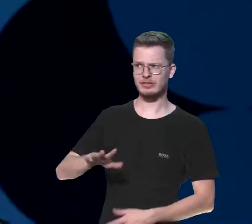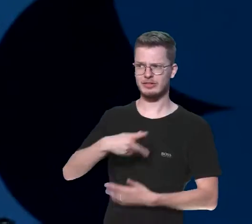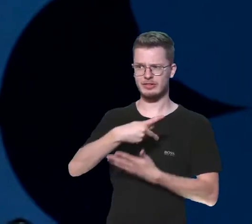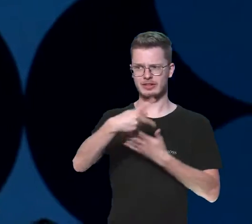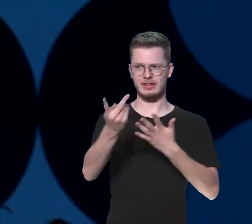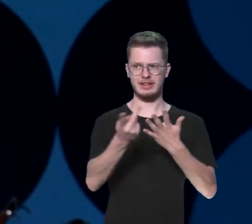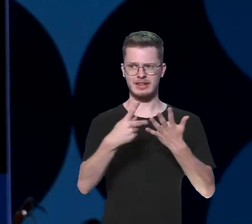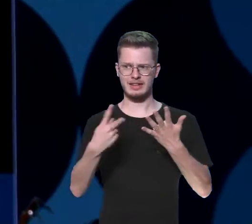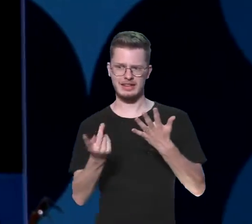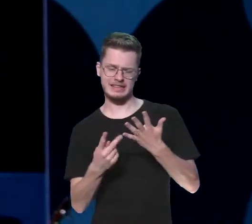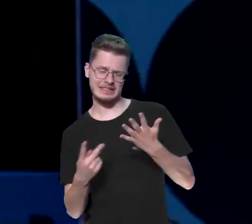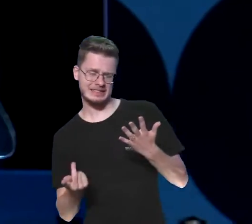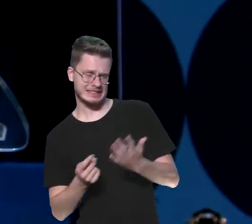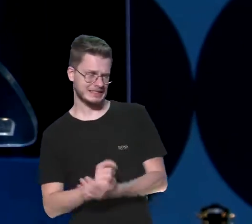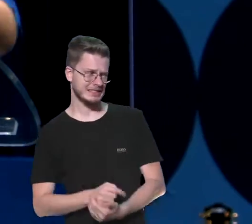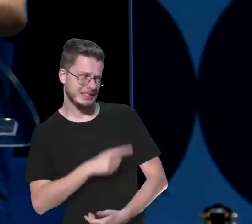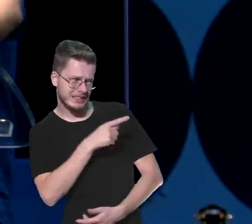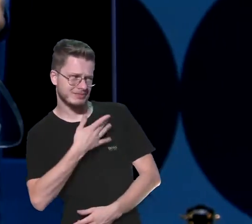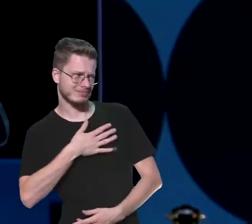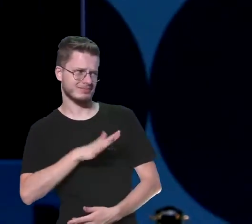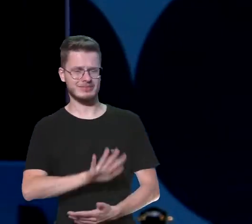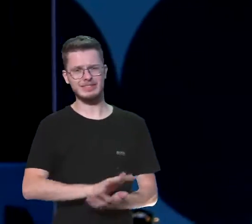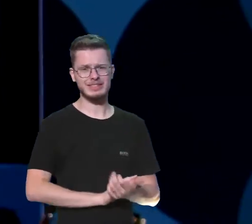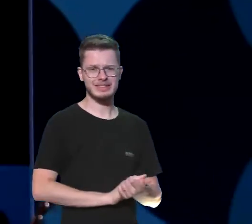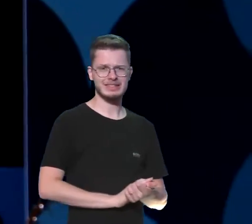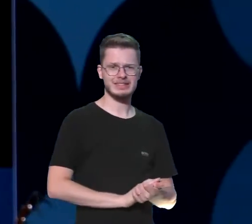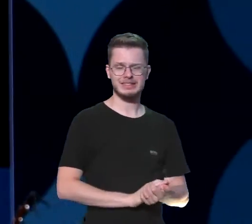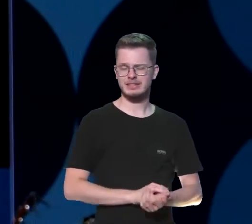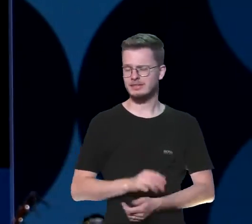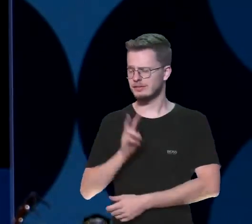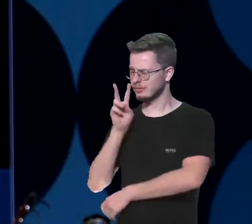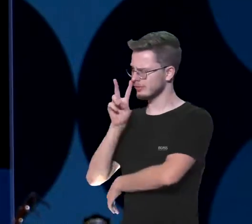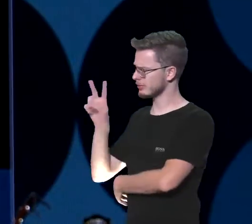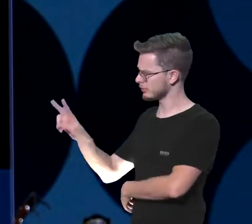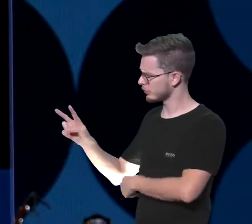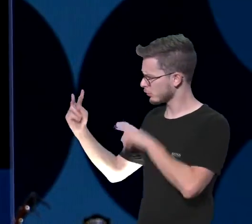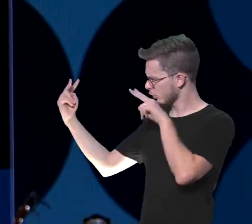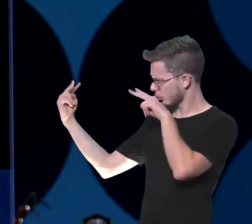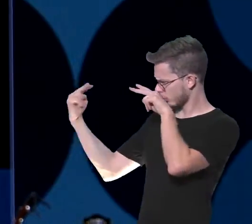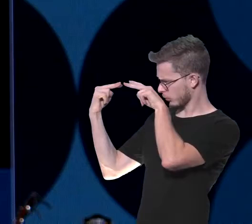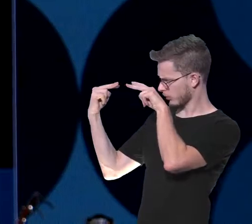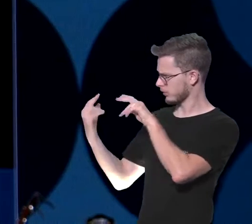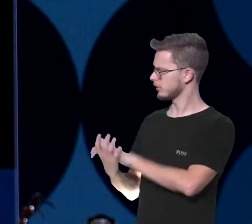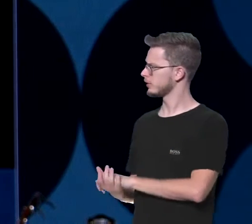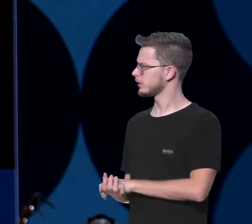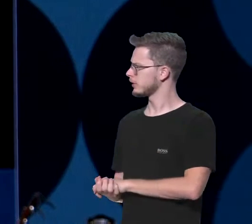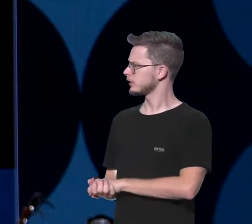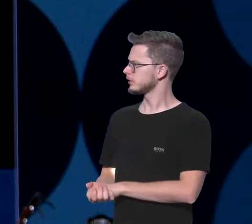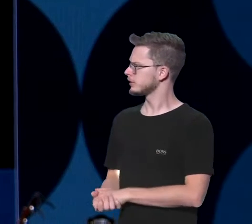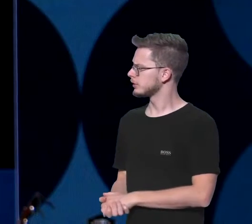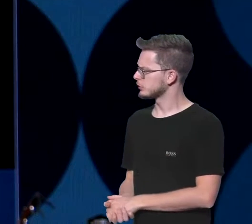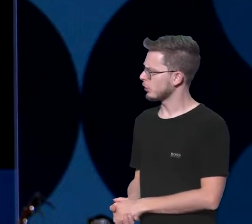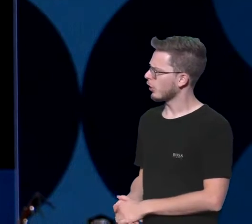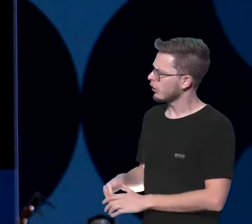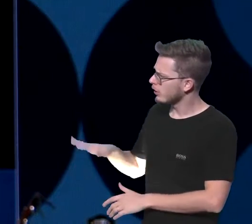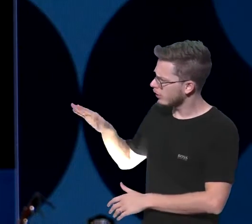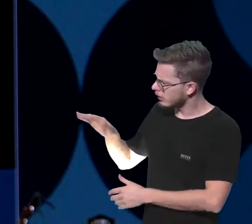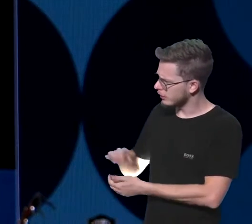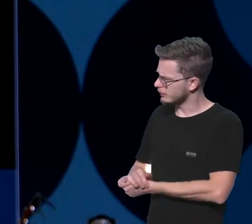muito bom desenhista, né? Mas eu vi que ele não estava muito confortável, ele me olhou no fundo do olho. E ele falou assim, olha,